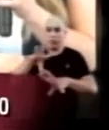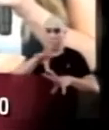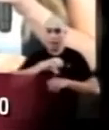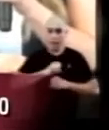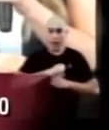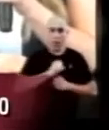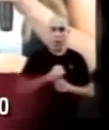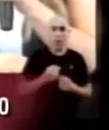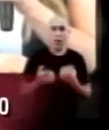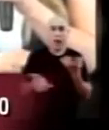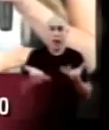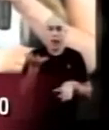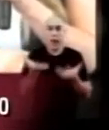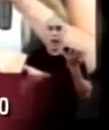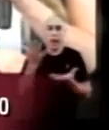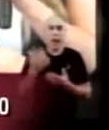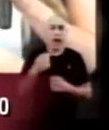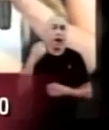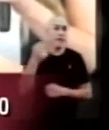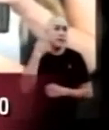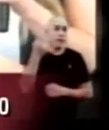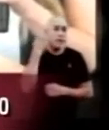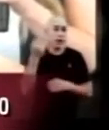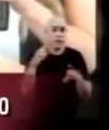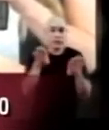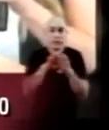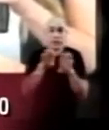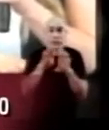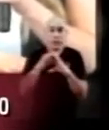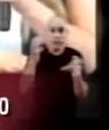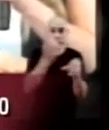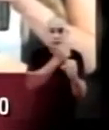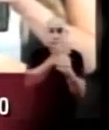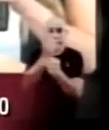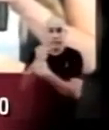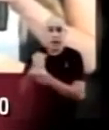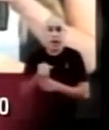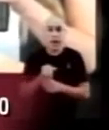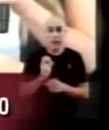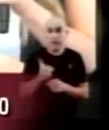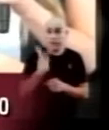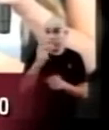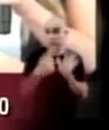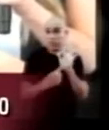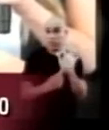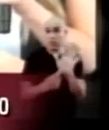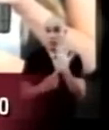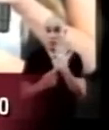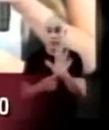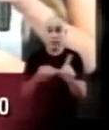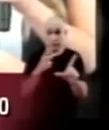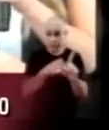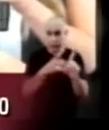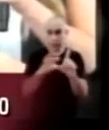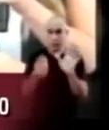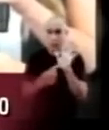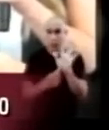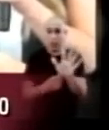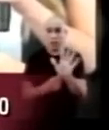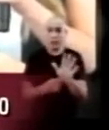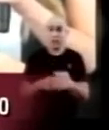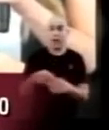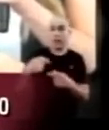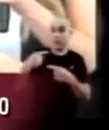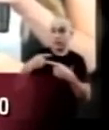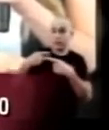casos leves. Vocês podem ver que é um gráfico que a gente sempre apresenta para vocês. Na semana 41, nós tivemos uma redução importante